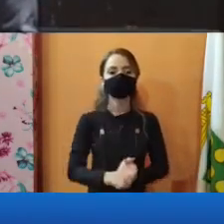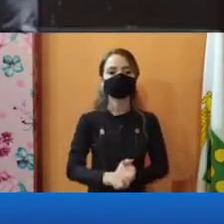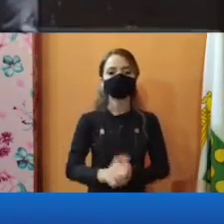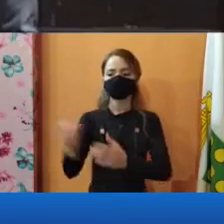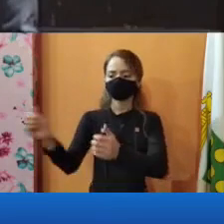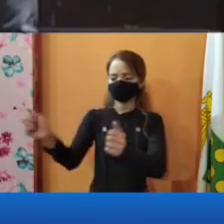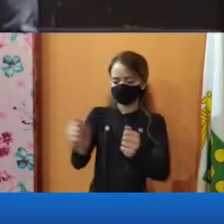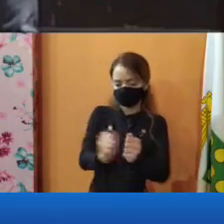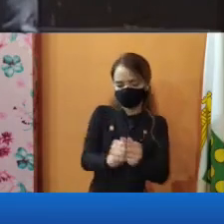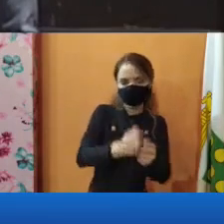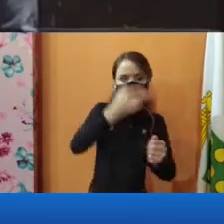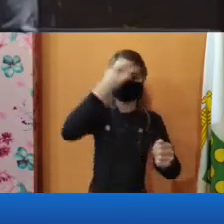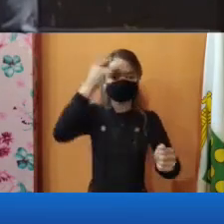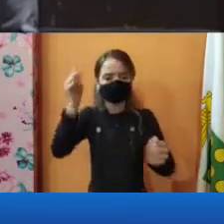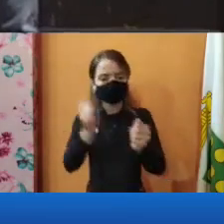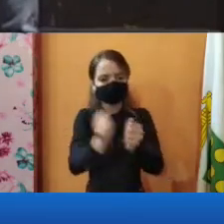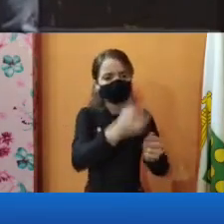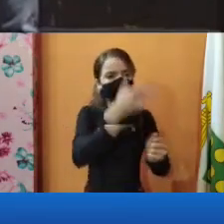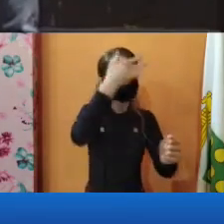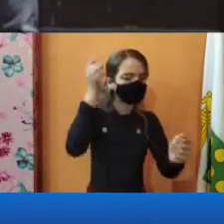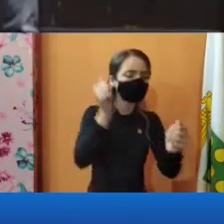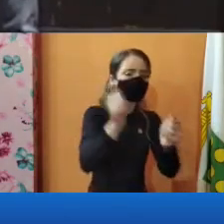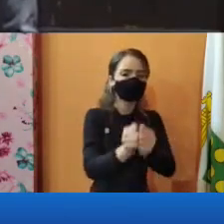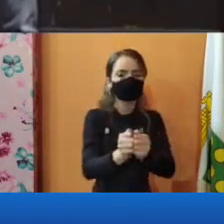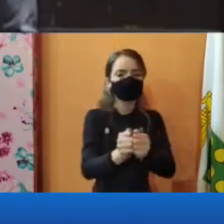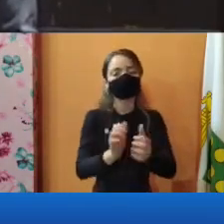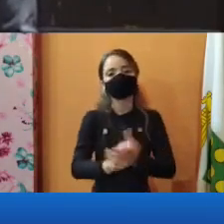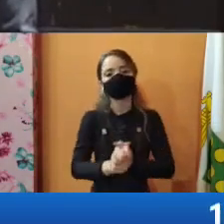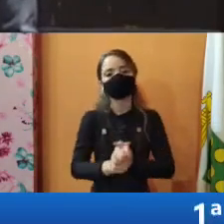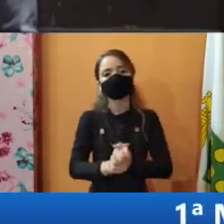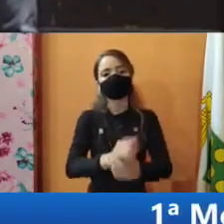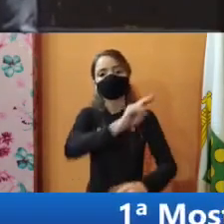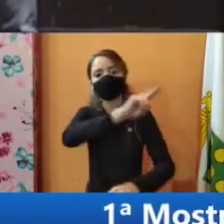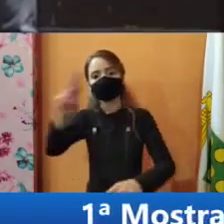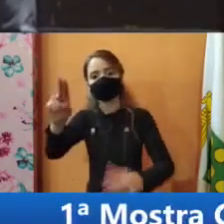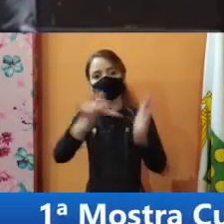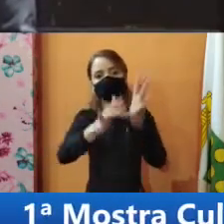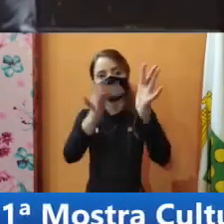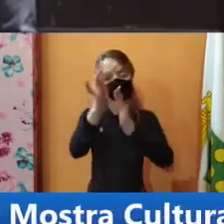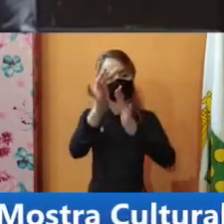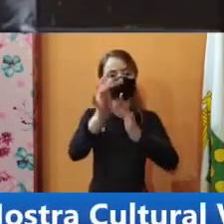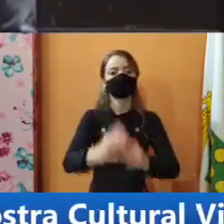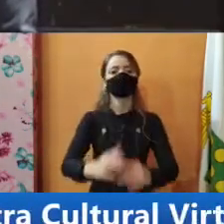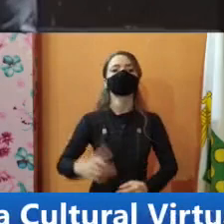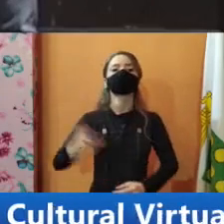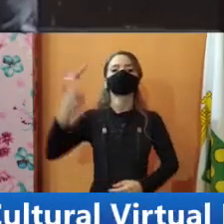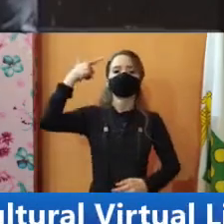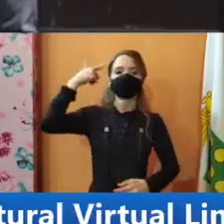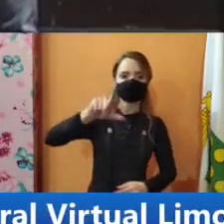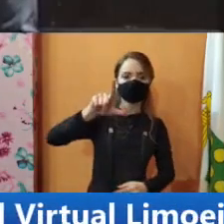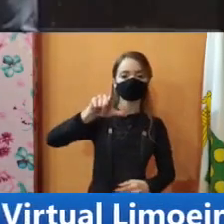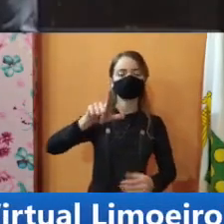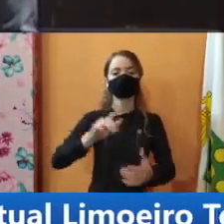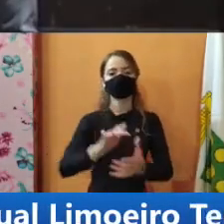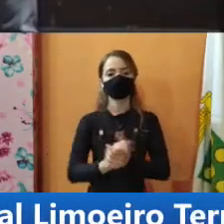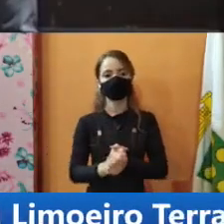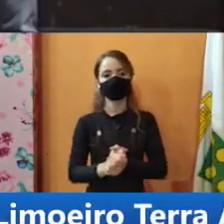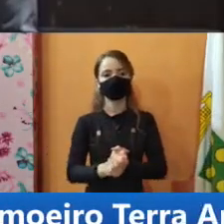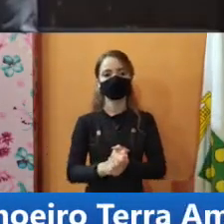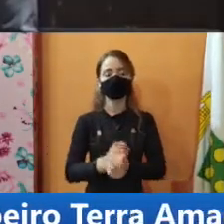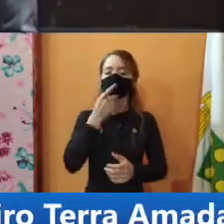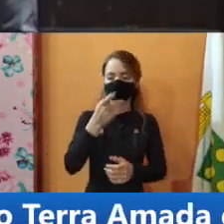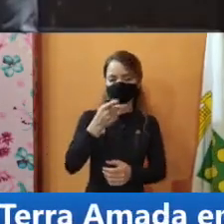juntos. E eu dizia assim, doutor, diga em nome de Jesus. E conseguimos. Ele sabe o que é que eu estou